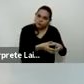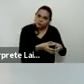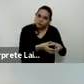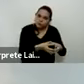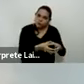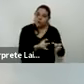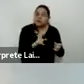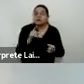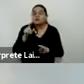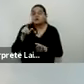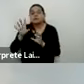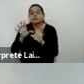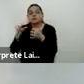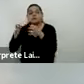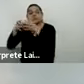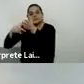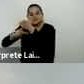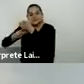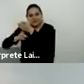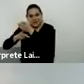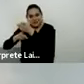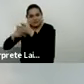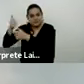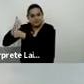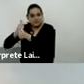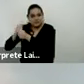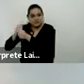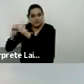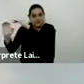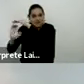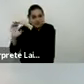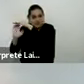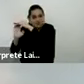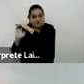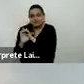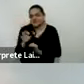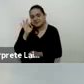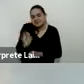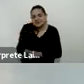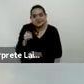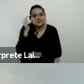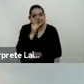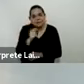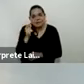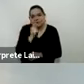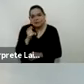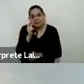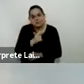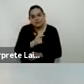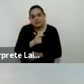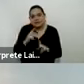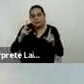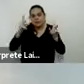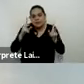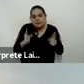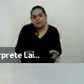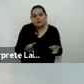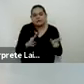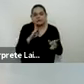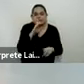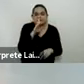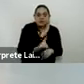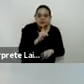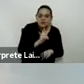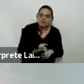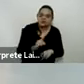patronais, certamente não conseguiremos manter as mesmas condições de trabalho e de direitos